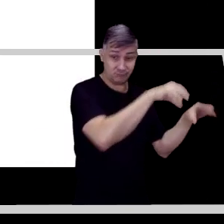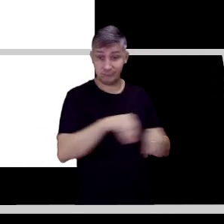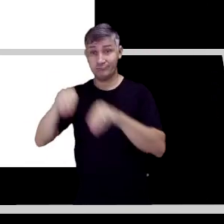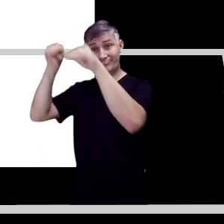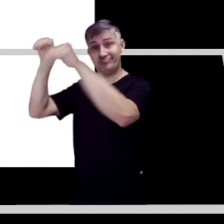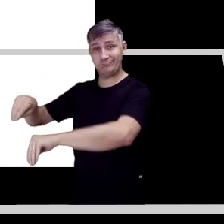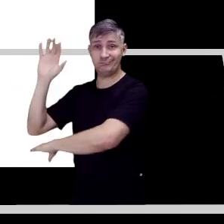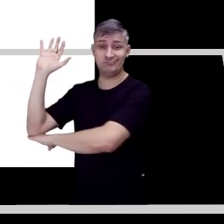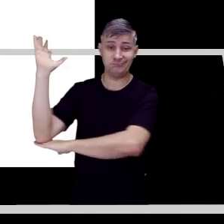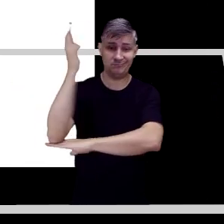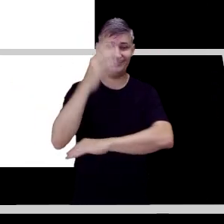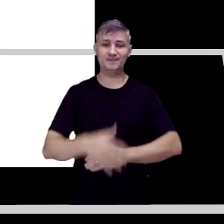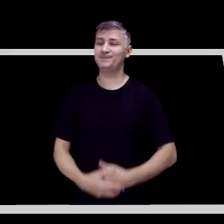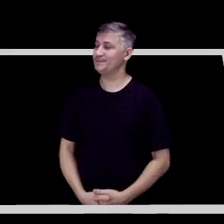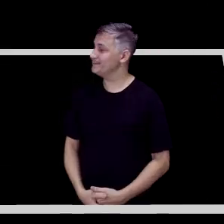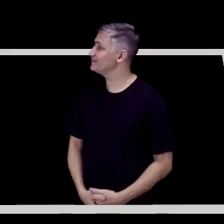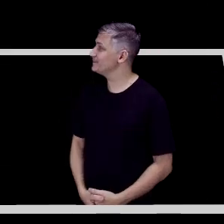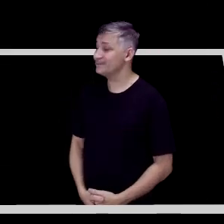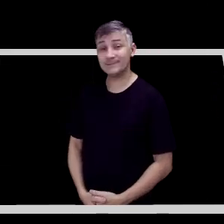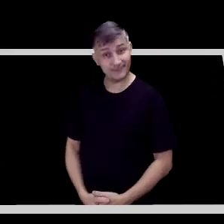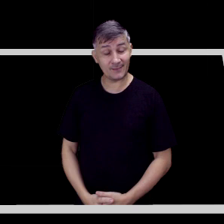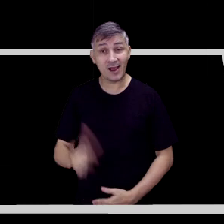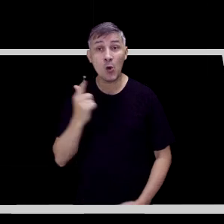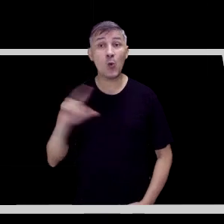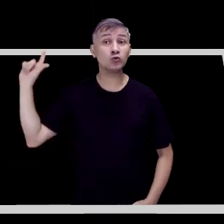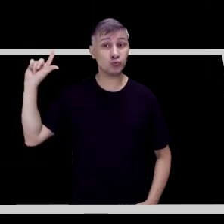da fábrica para a paisagem.